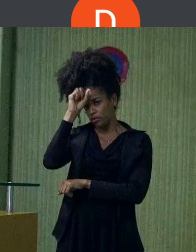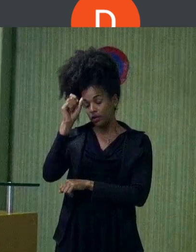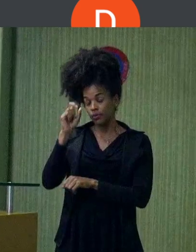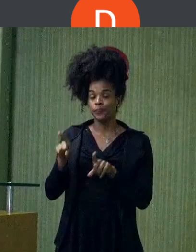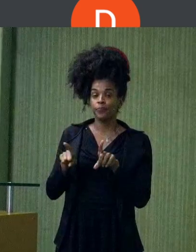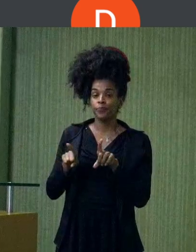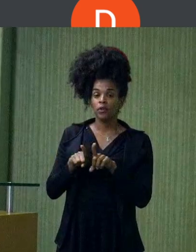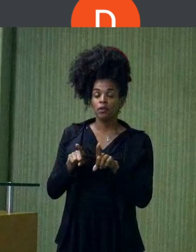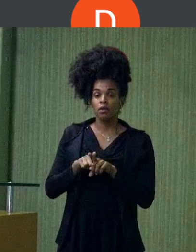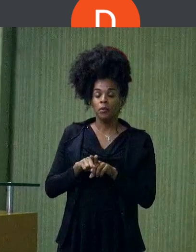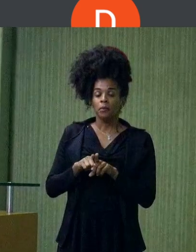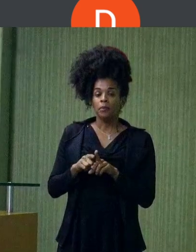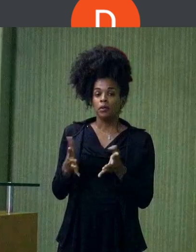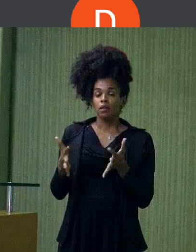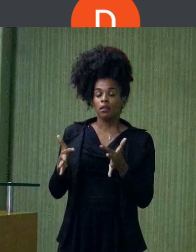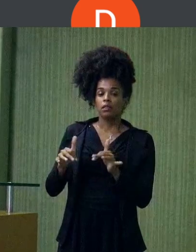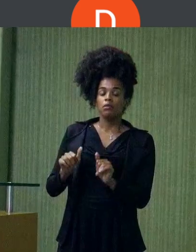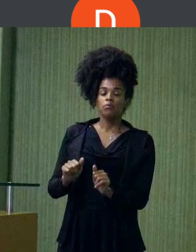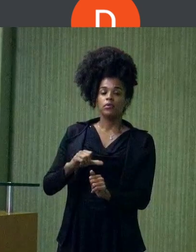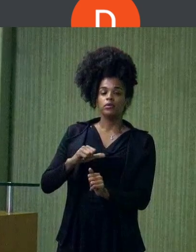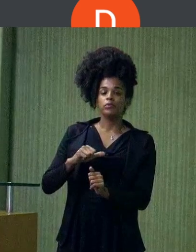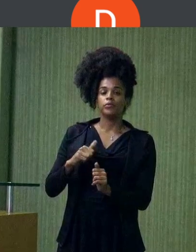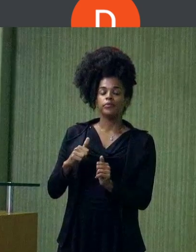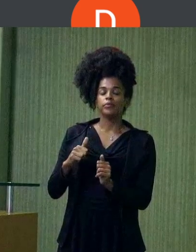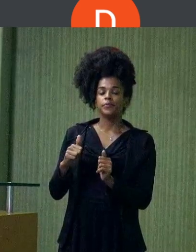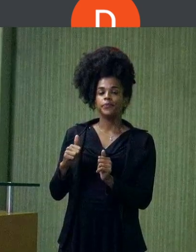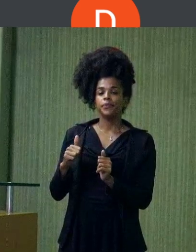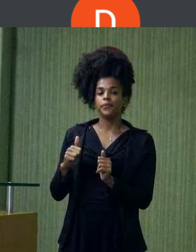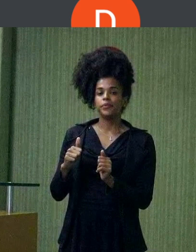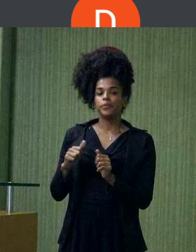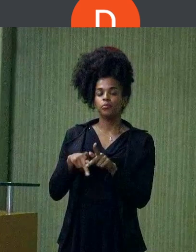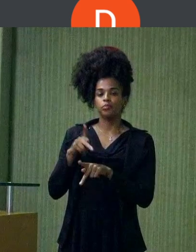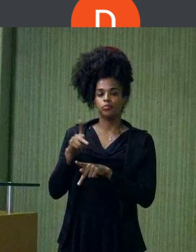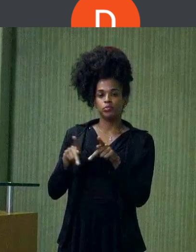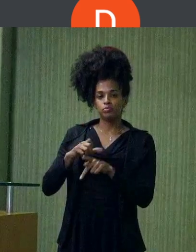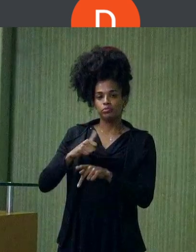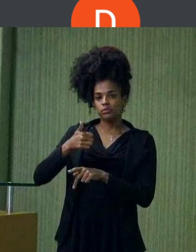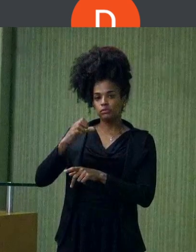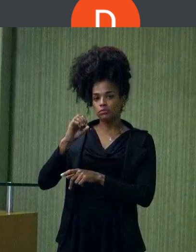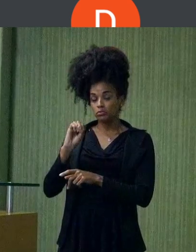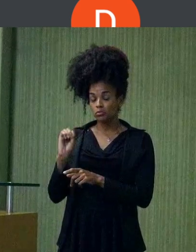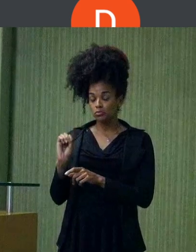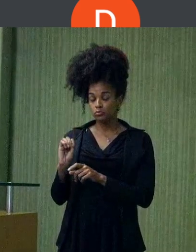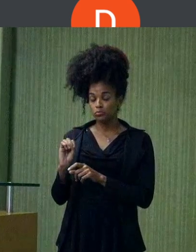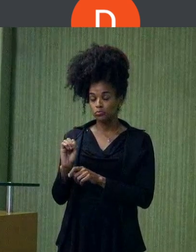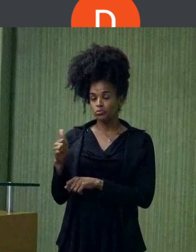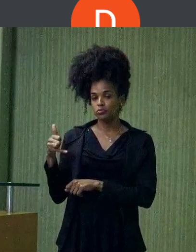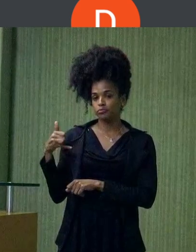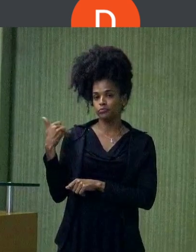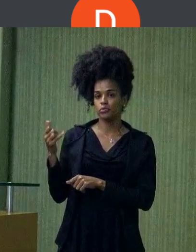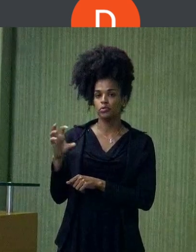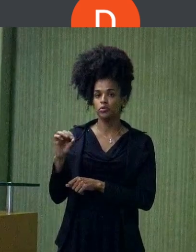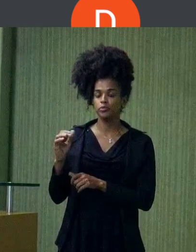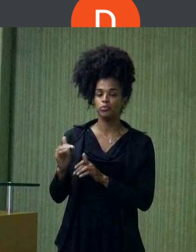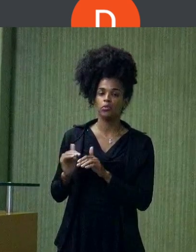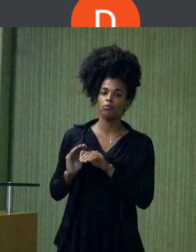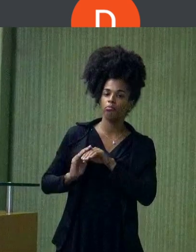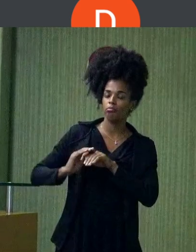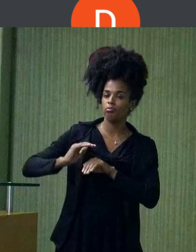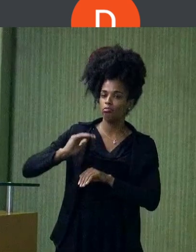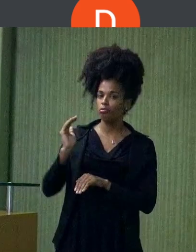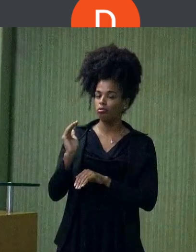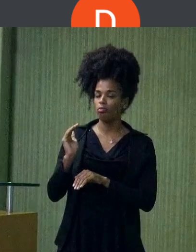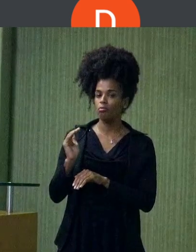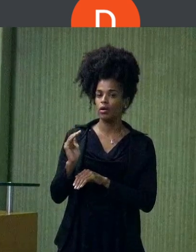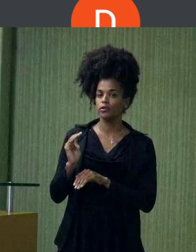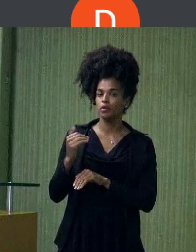agora é de 18 anos ou mais que não conclui Ensino Médio Mas fala-se da universalização dessa etapa para a população de 18 a